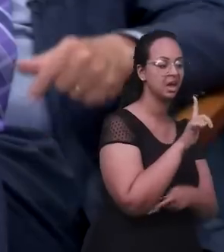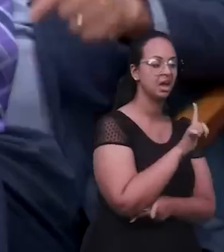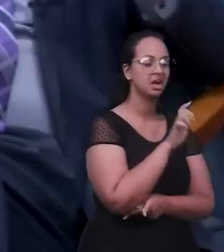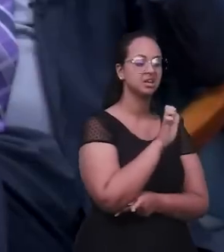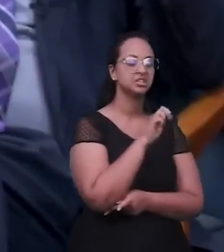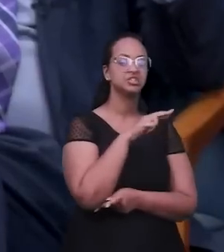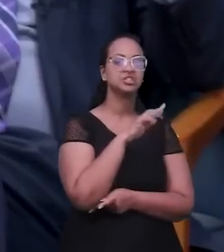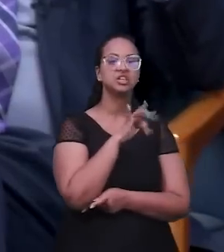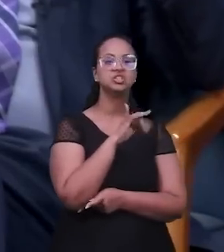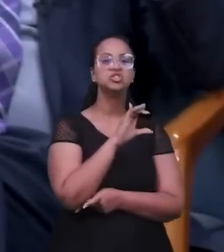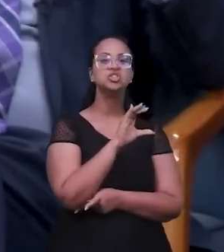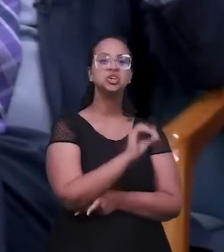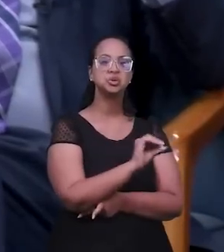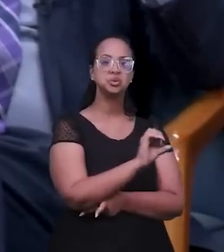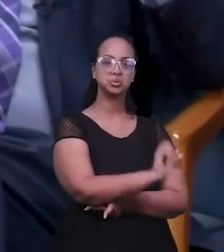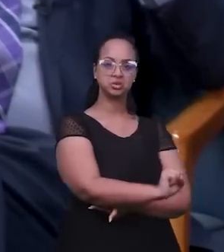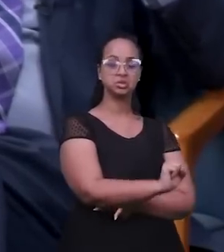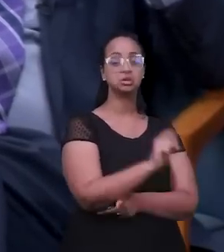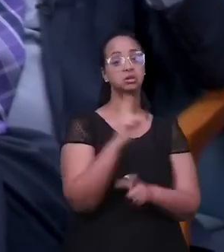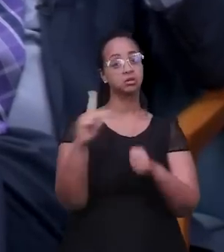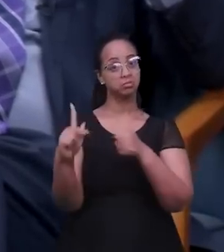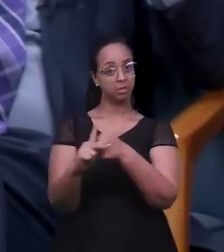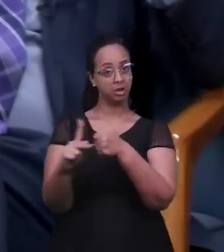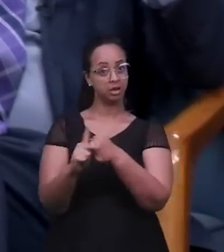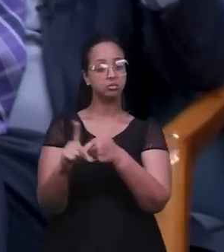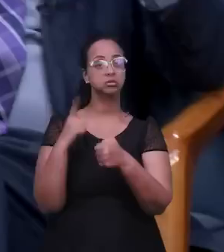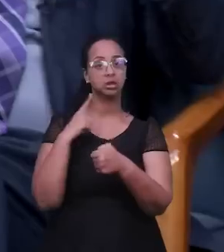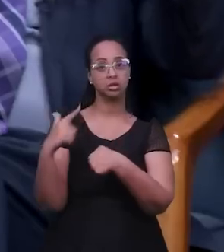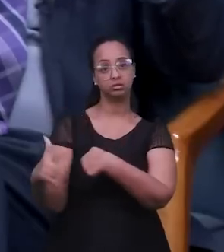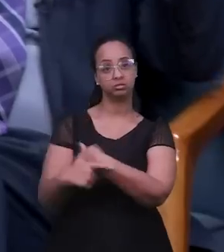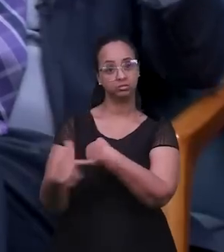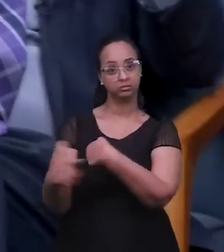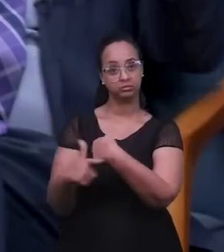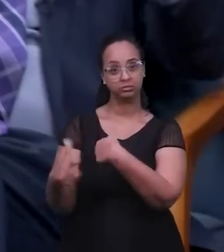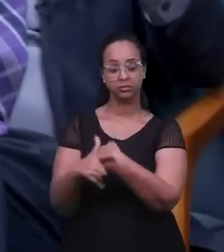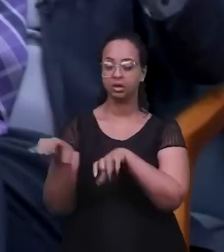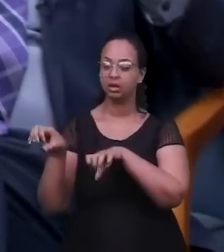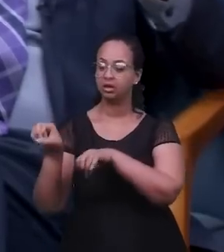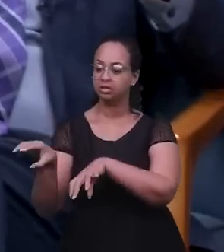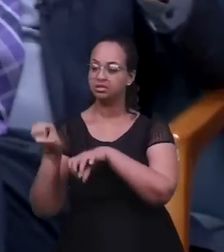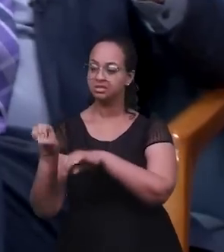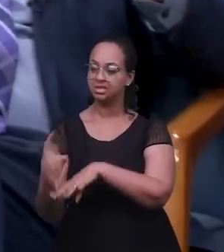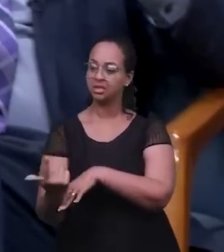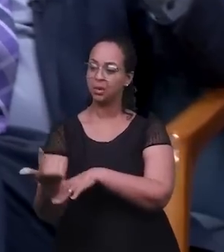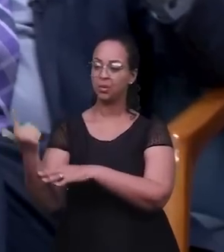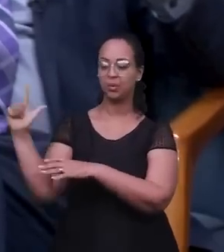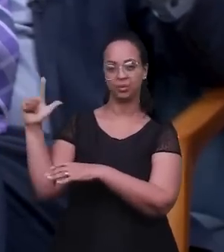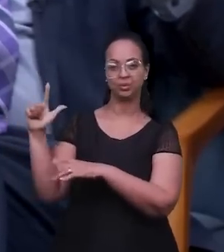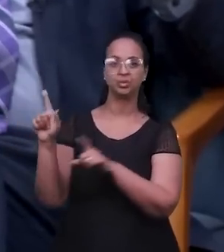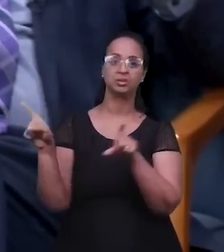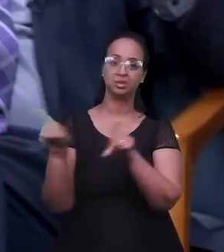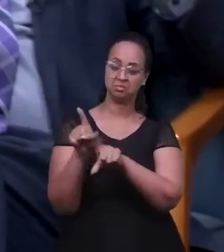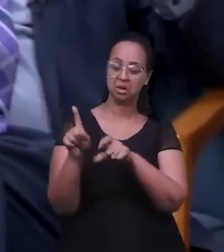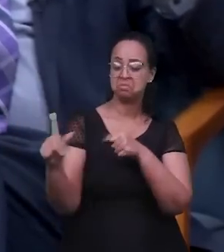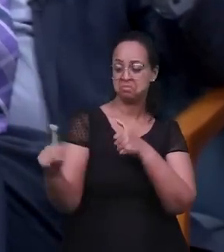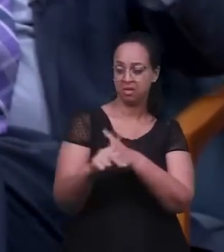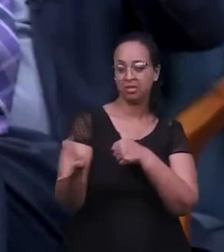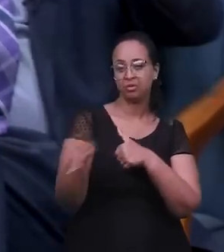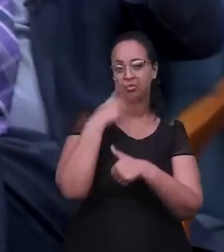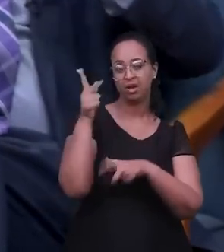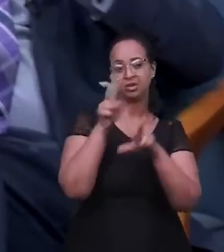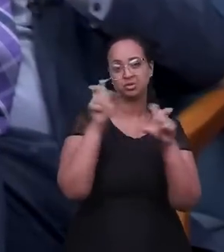gentios. Então, Pedro tinha uma função, e Deus usou Pedro naquela função, mas Paulo foi usado em outra função.